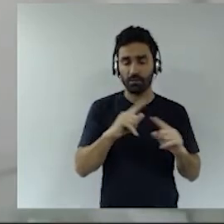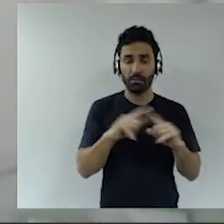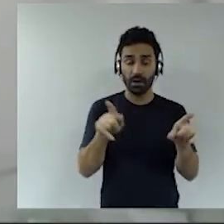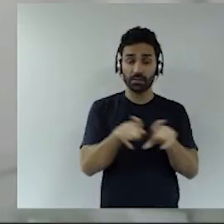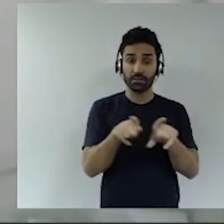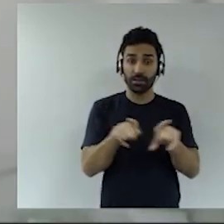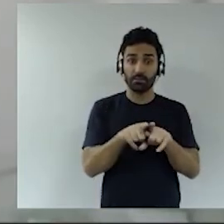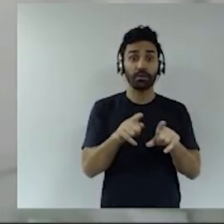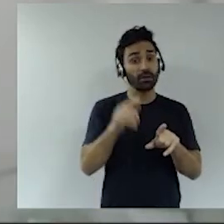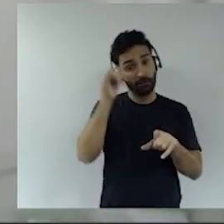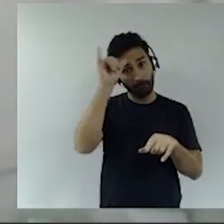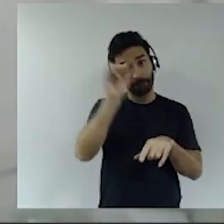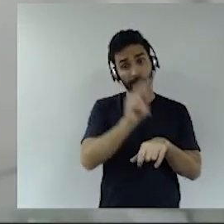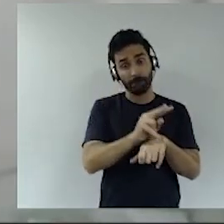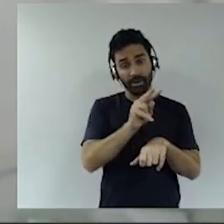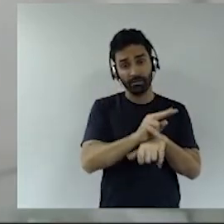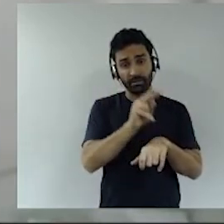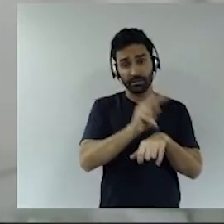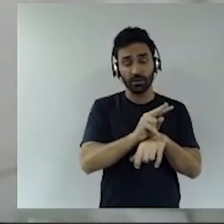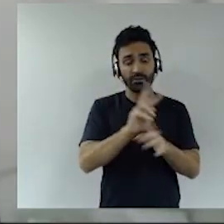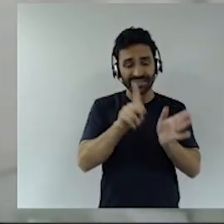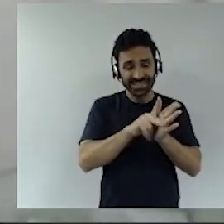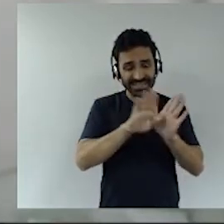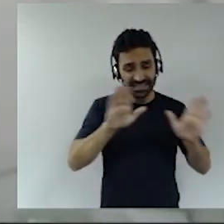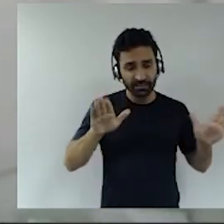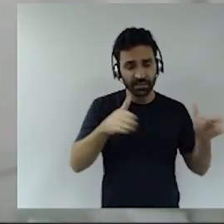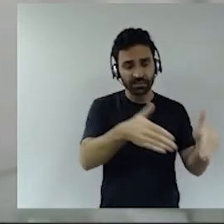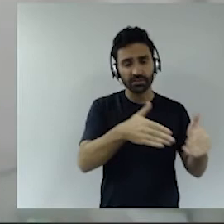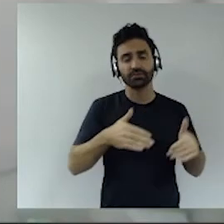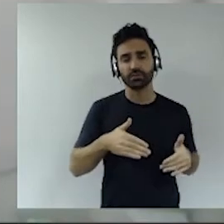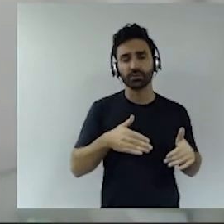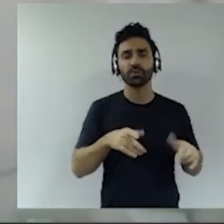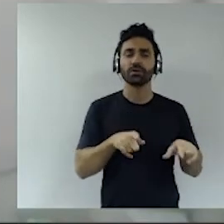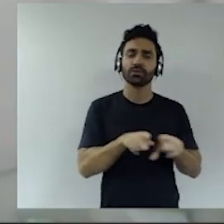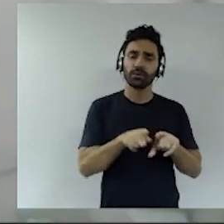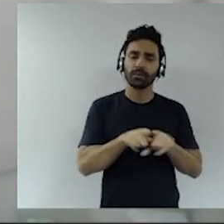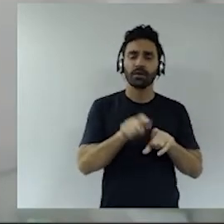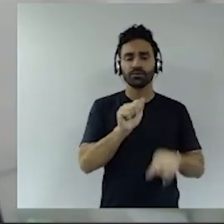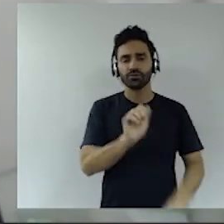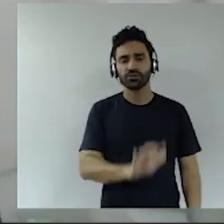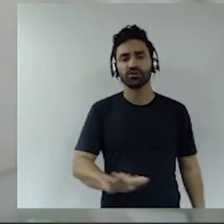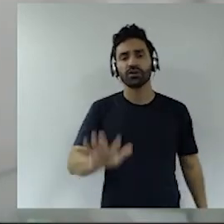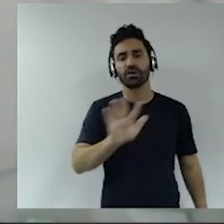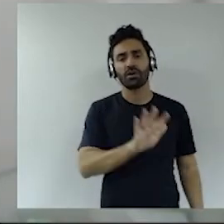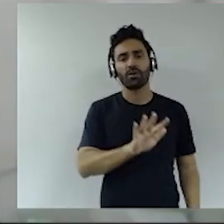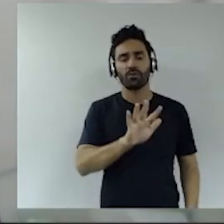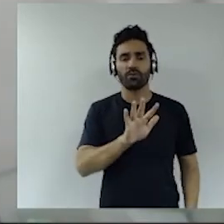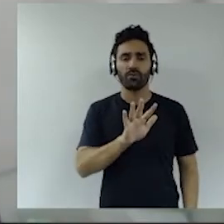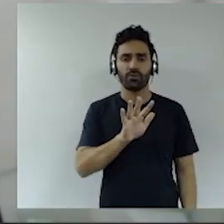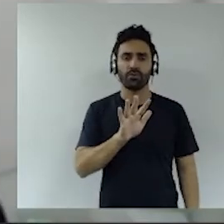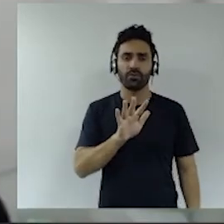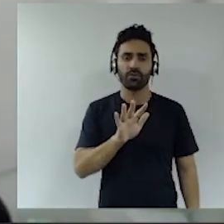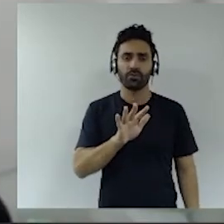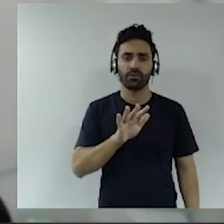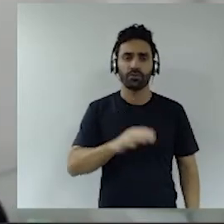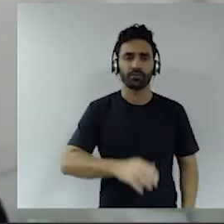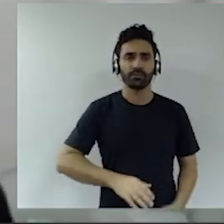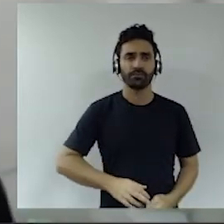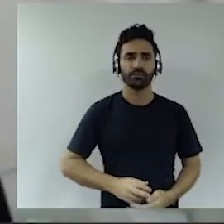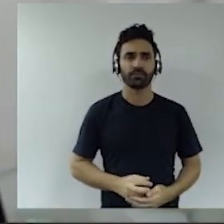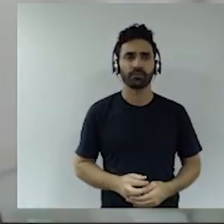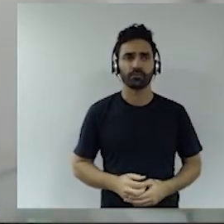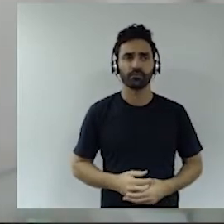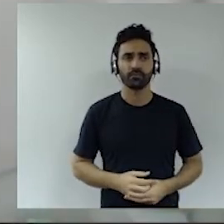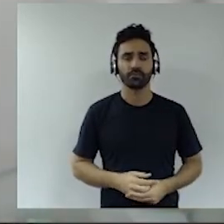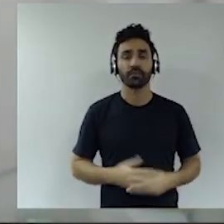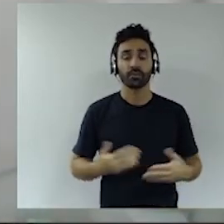caráter preventivo, específico e geral dessa pena em relação aos ilícitos penais.